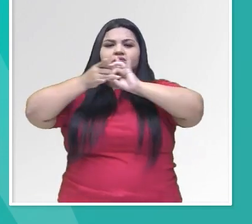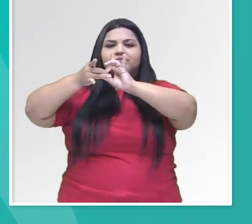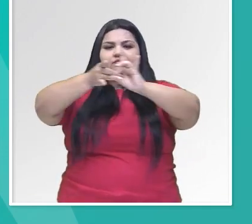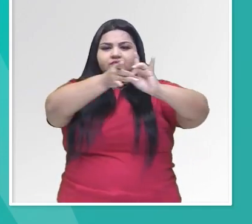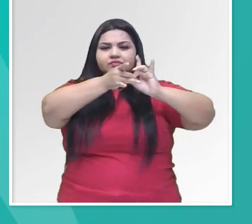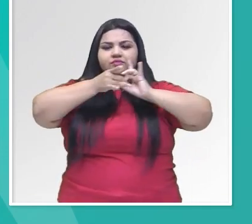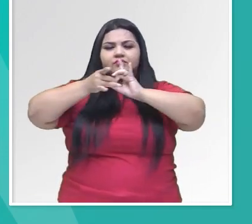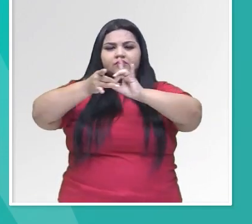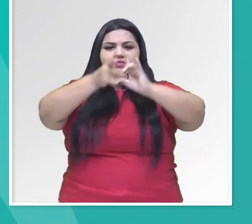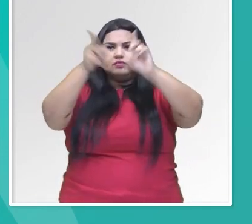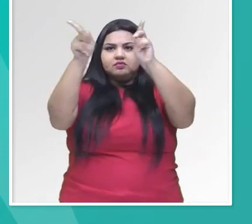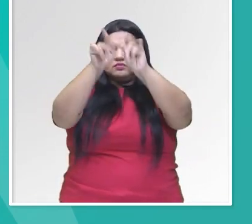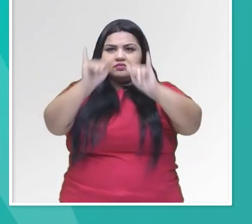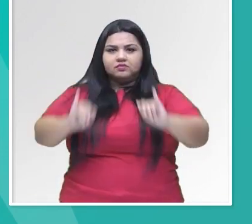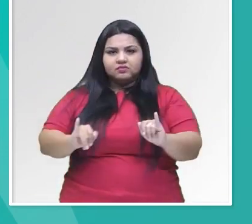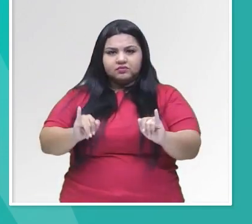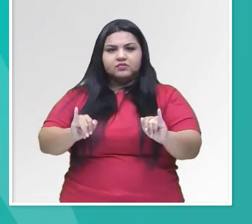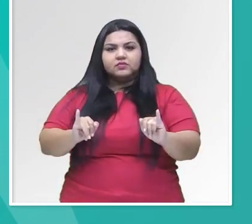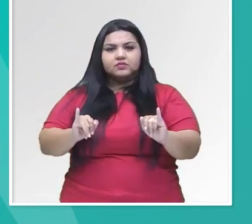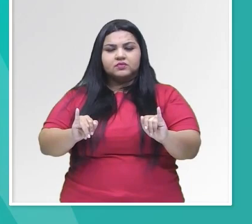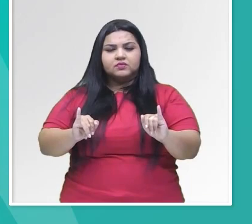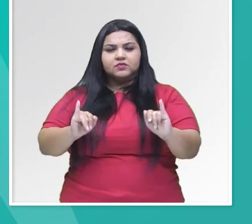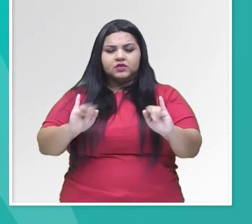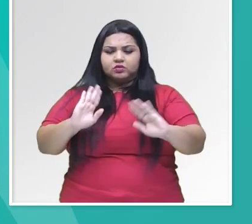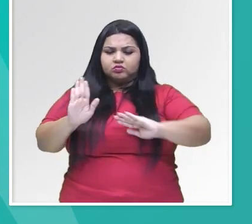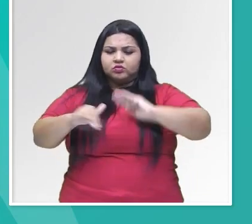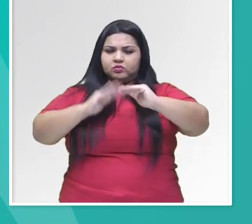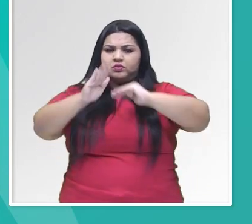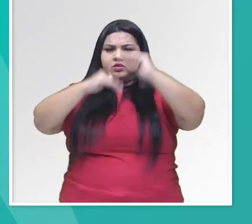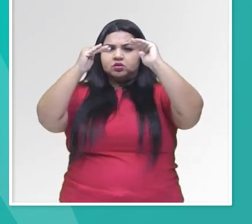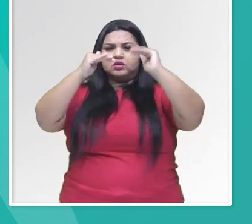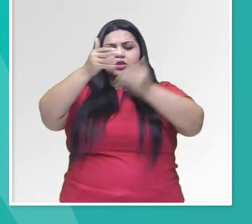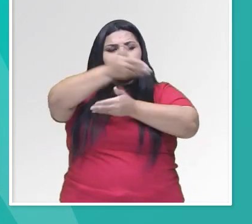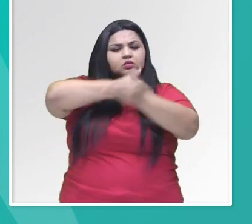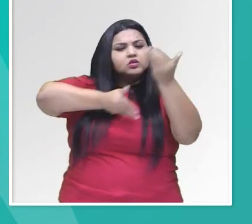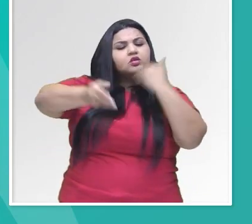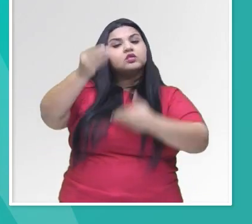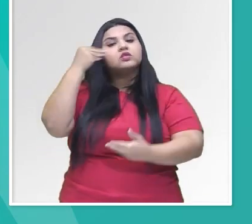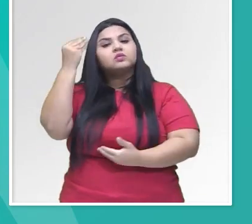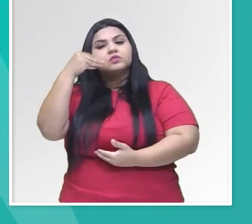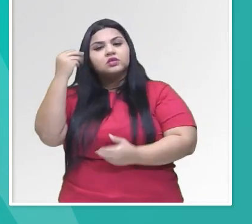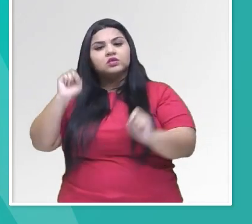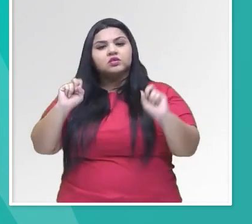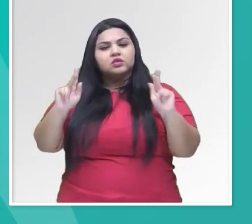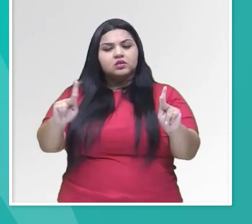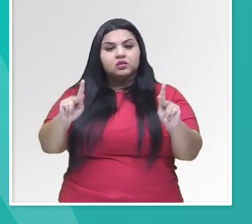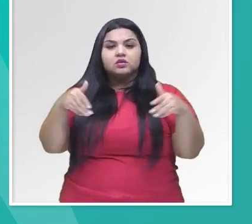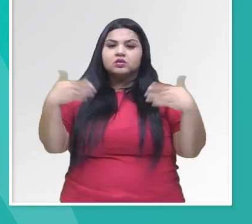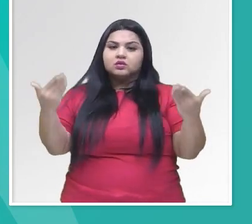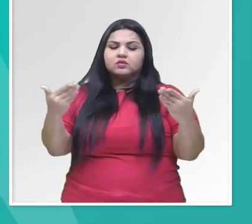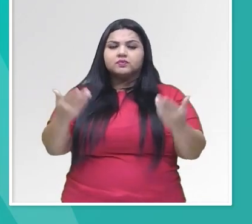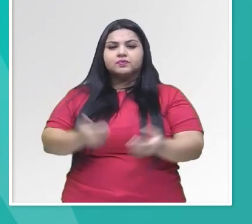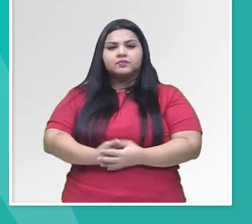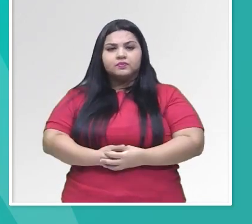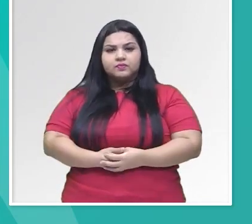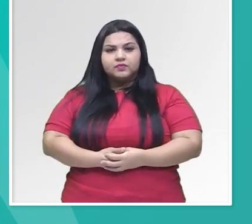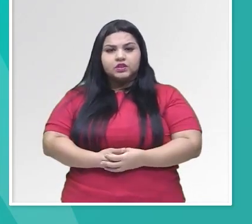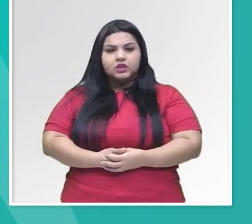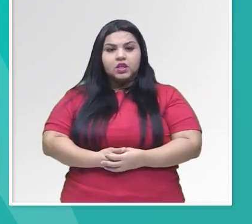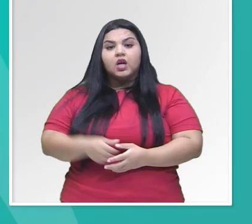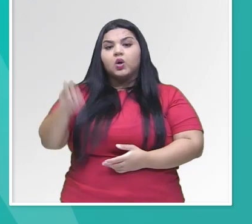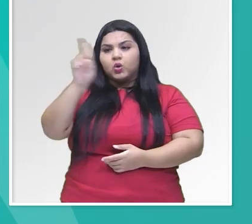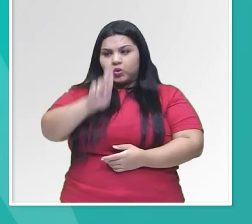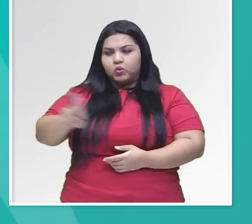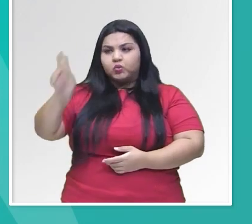harmoniosa, pacífica, de enriquecimento na troca da experiência. Ok? Então, vamos lá. Usando